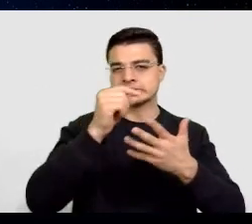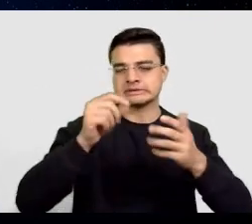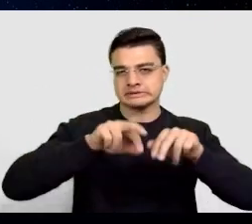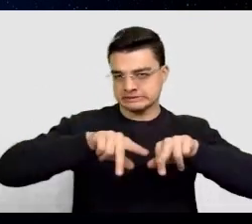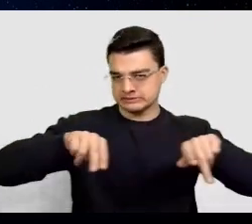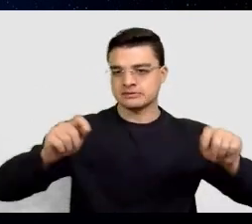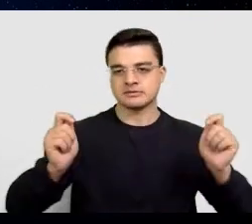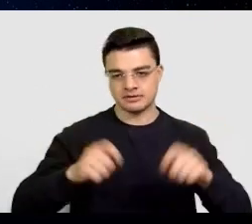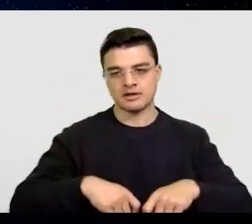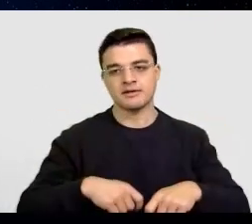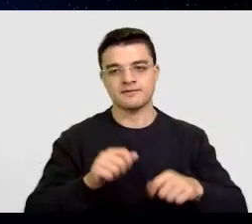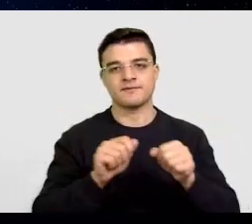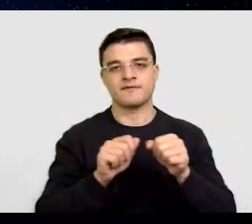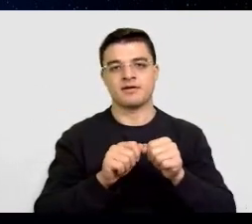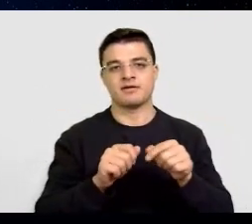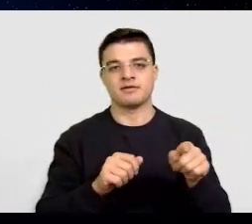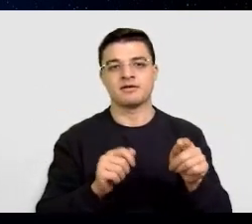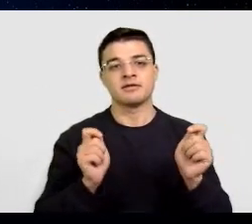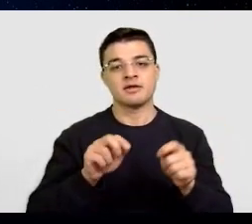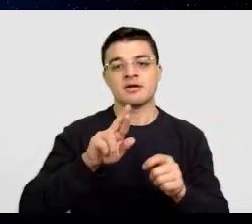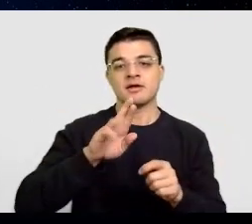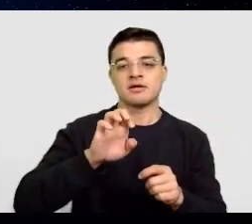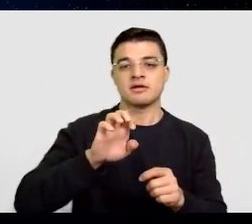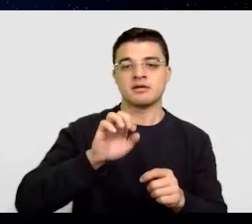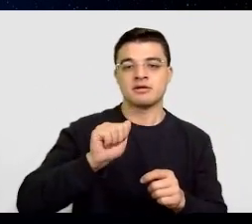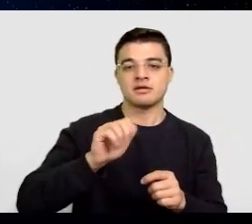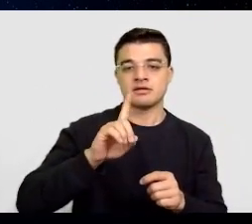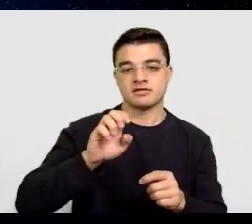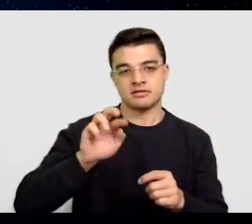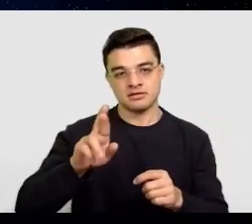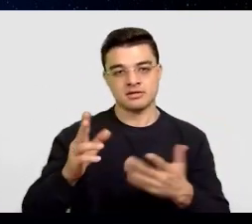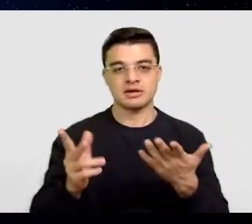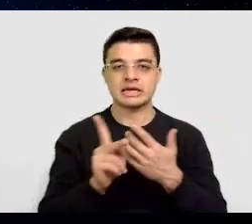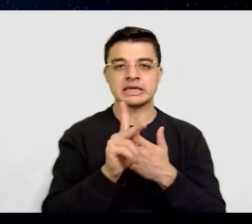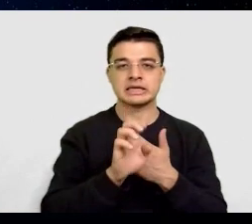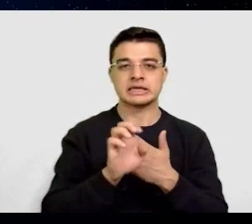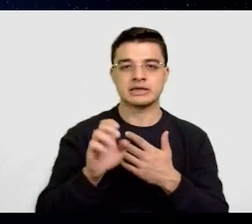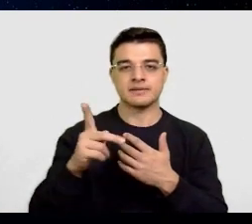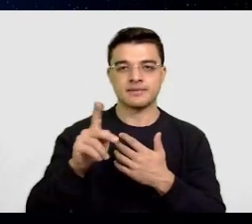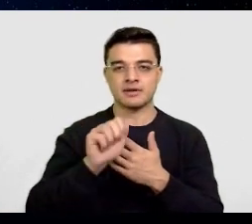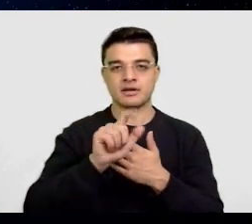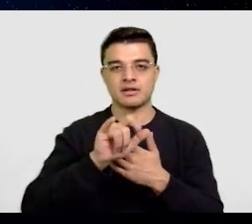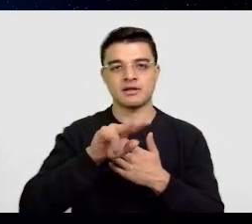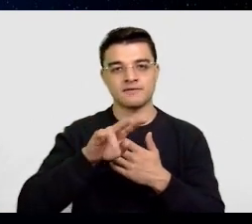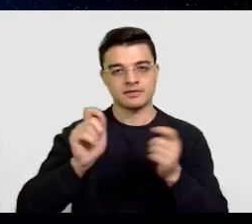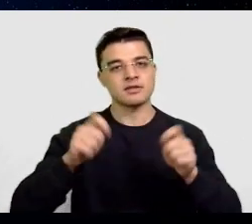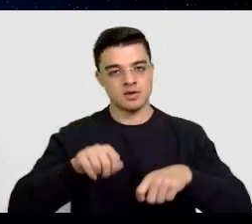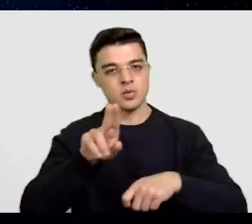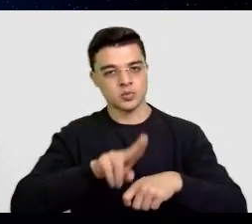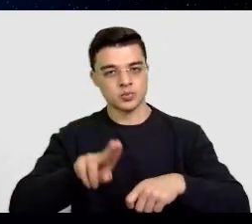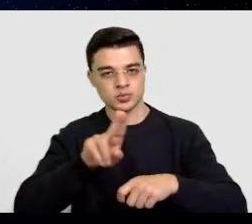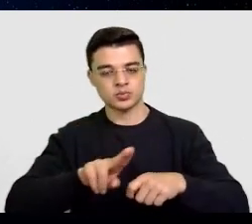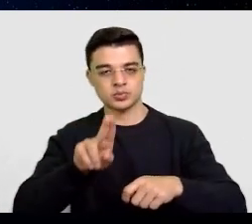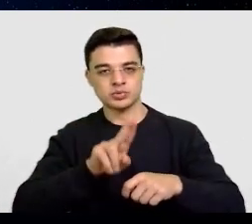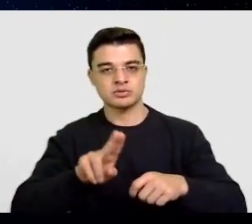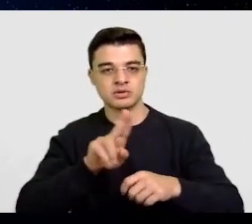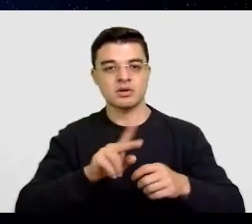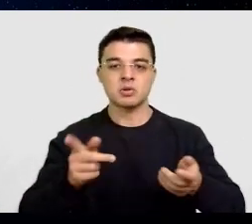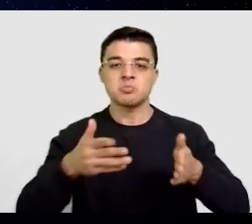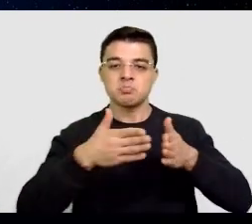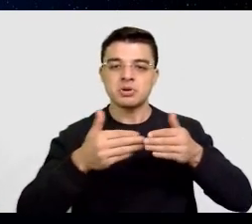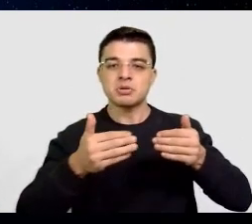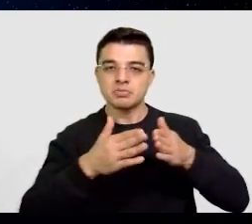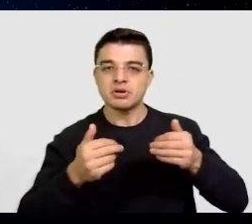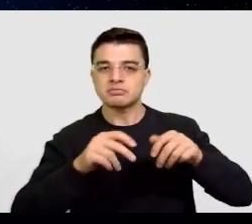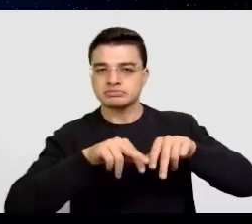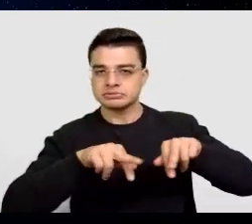Eu poderia utilizar, por exemplo, o header connection keep alive e encadear esses métodos e fazer até mais de uma requisição na mesma